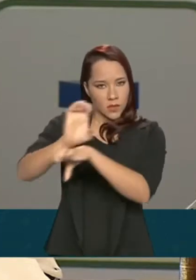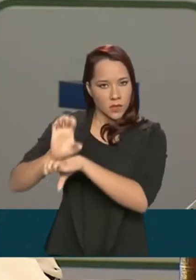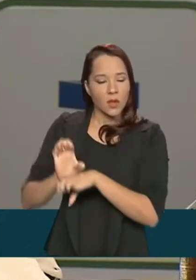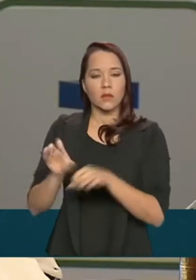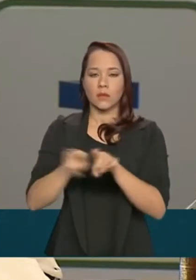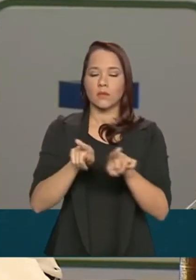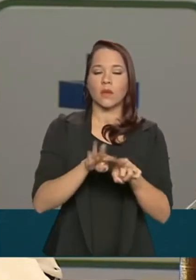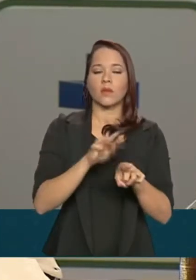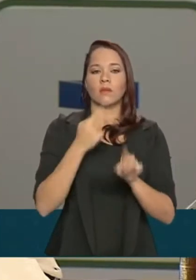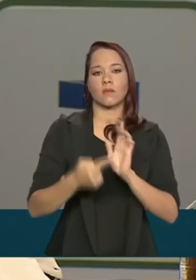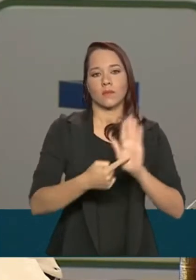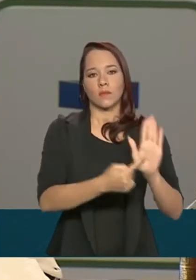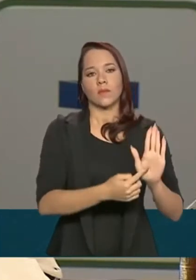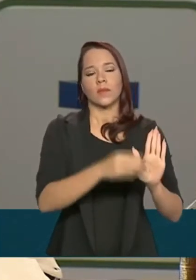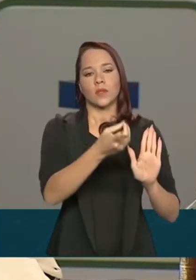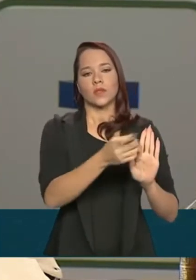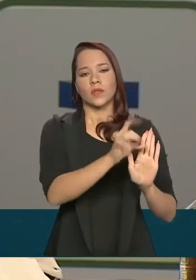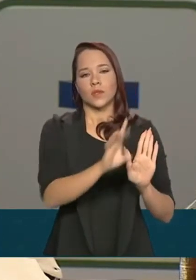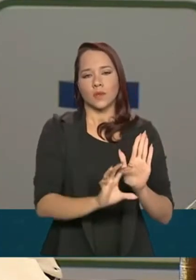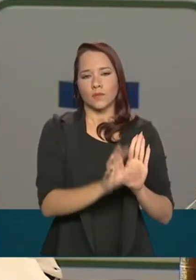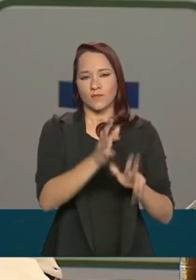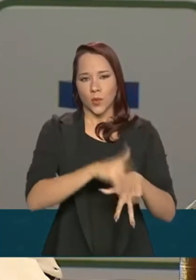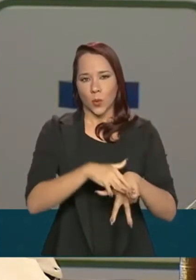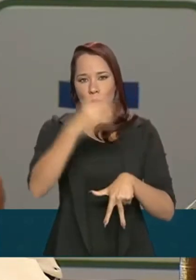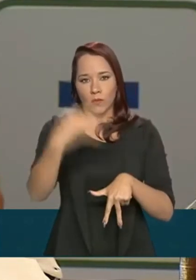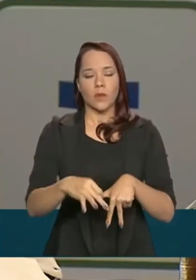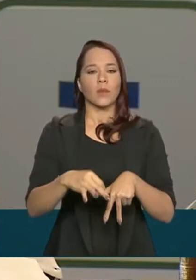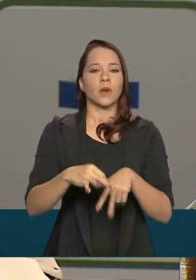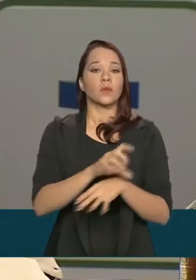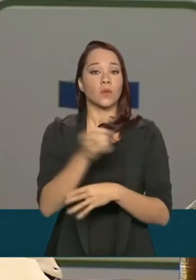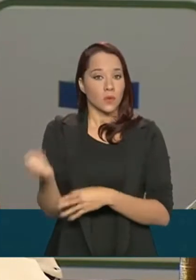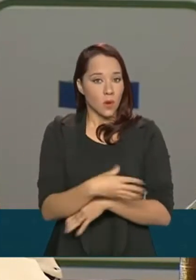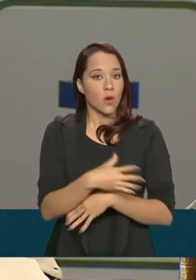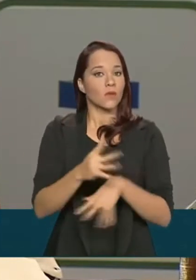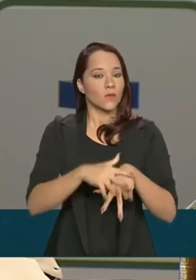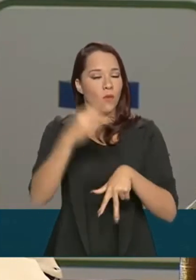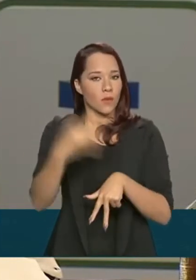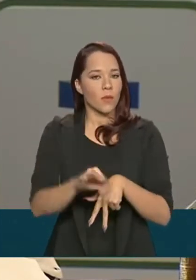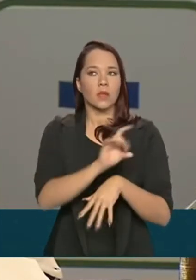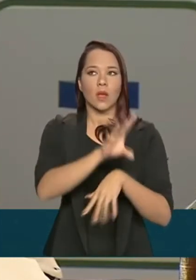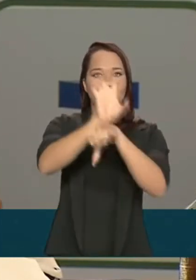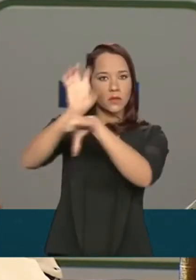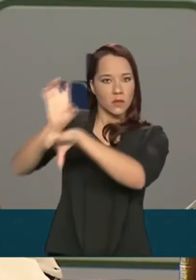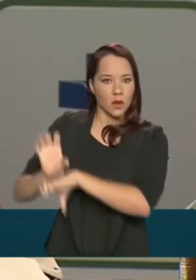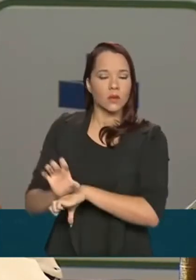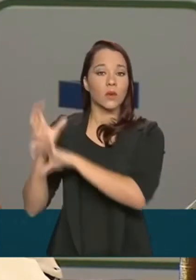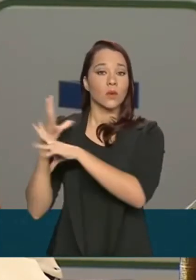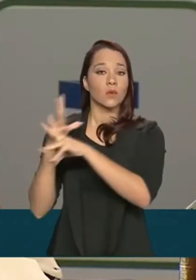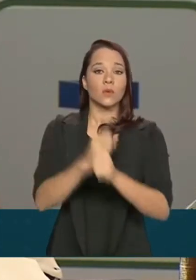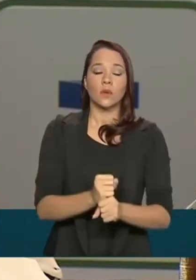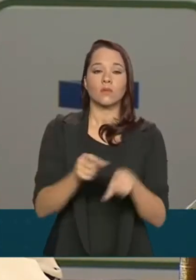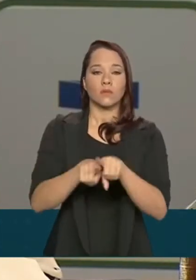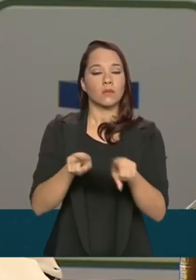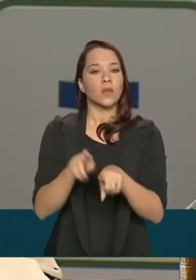quando também nós apresentamos em termos de casos confirmados, os novos casos por estado, né, o total de